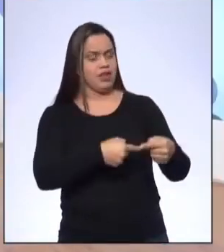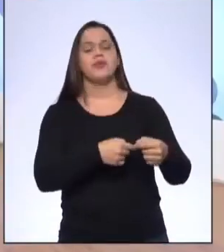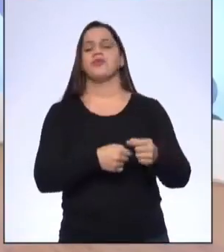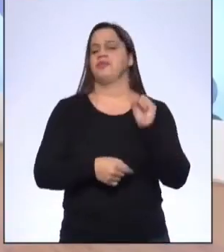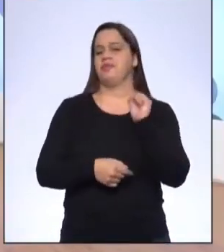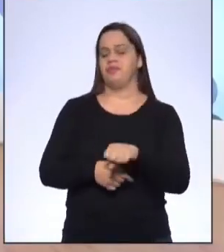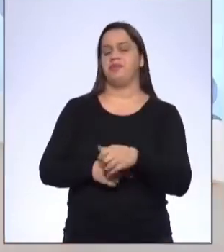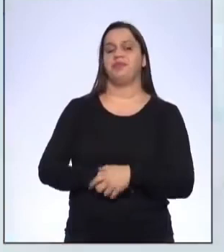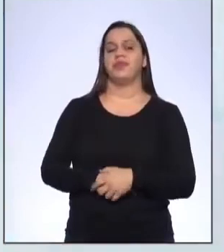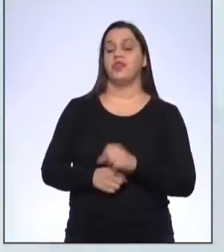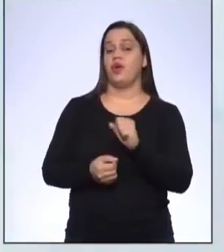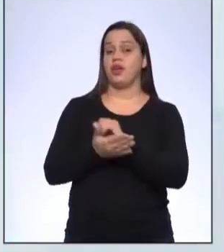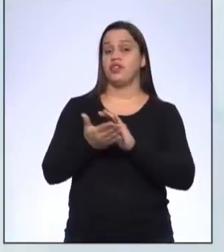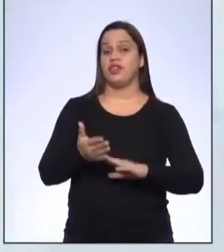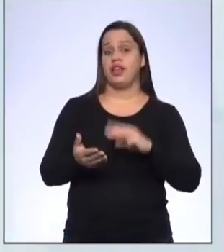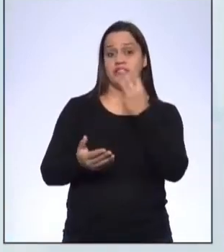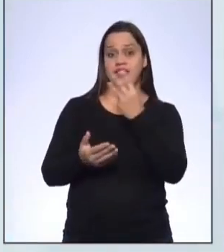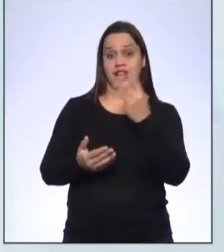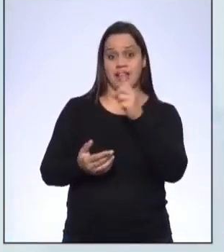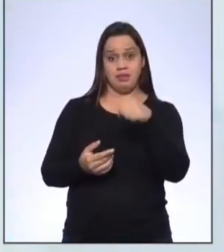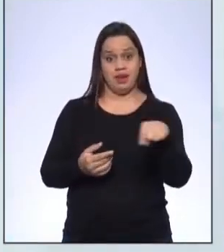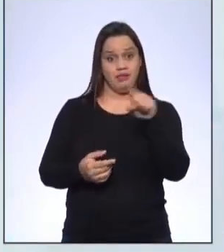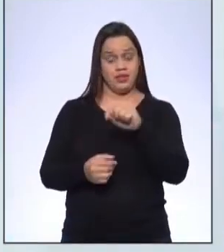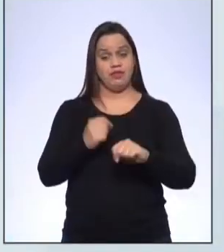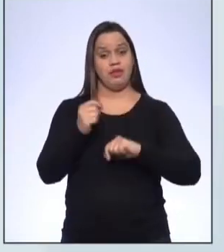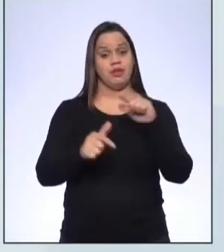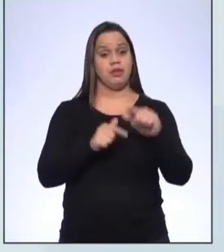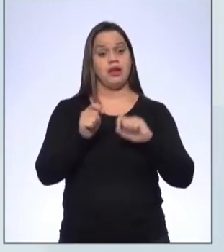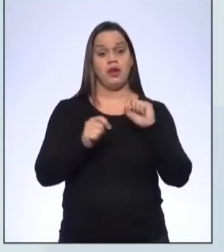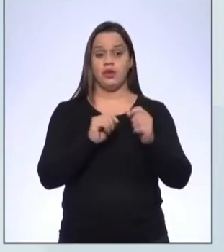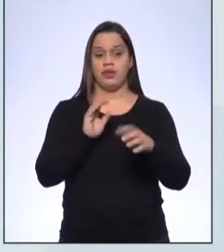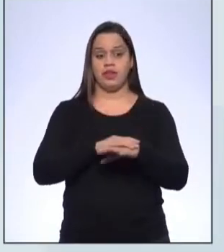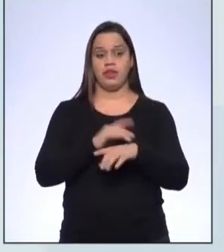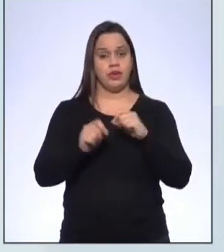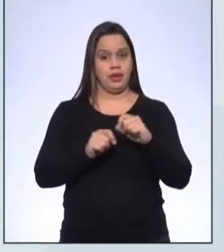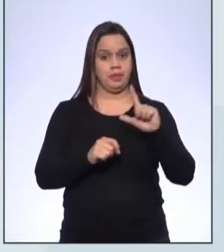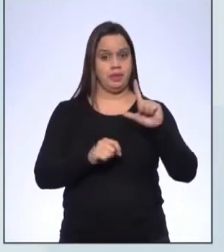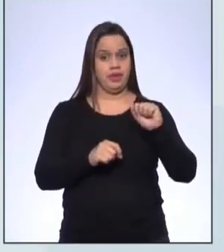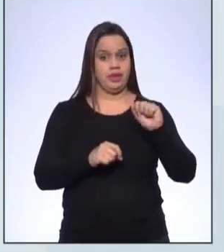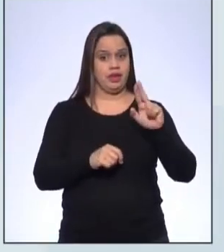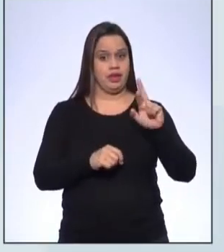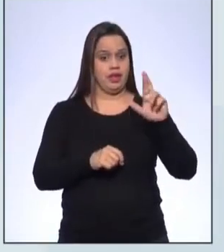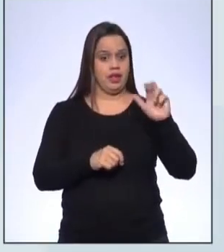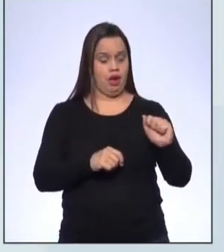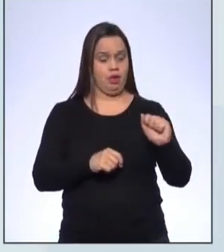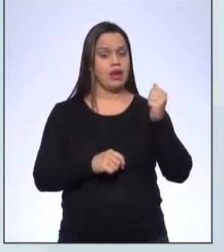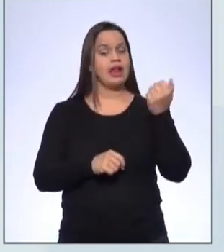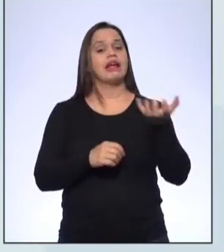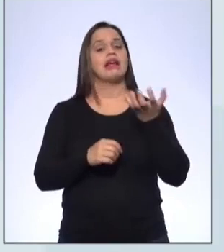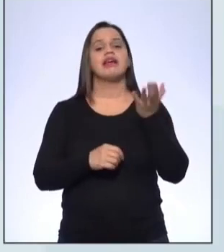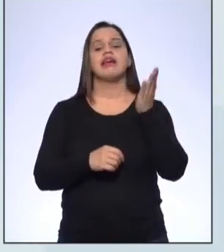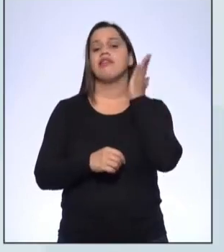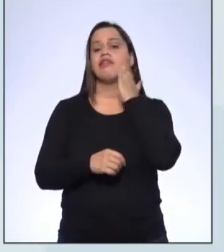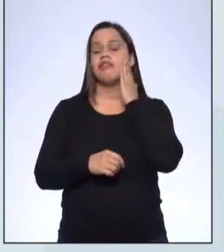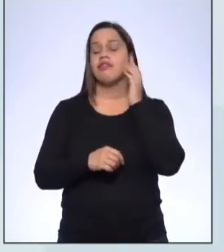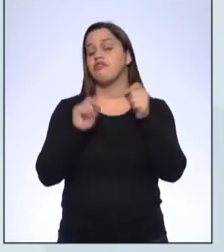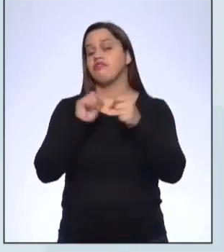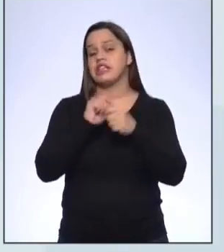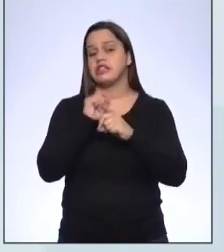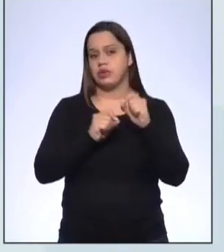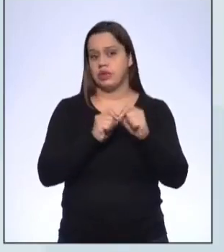Atividade 3 para vocês, gente. Vamos trabalhar. Lauro pretende fazer uma poupança guardando todo mês R$100. Tudo